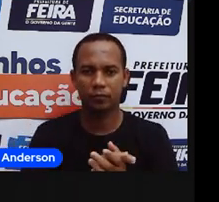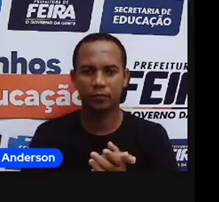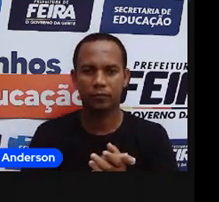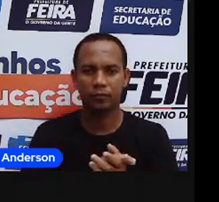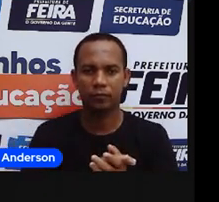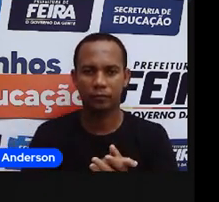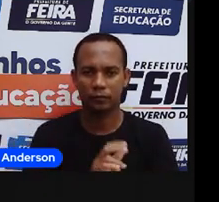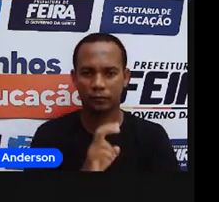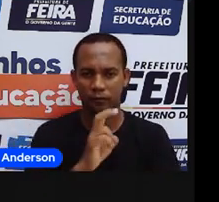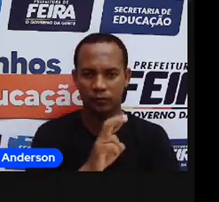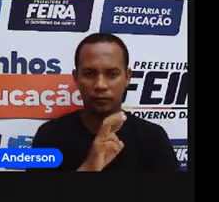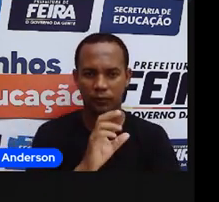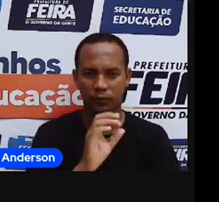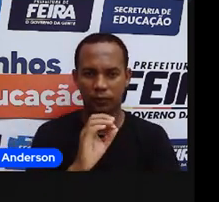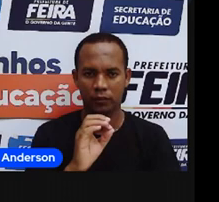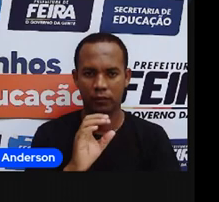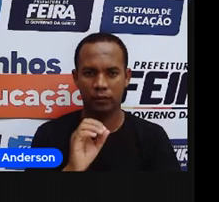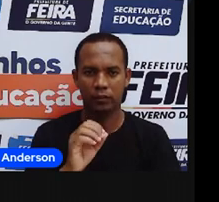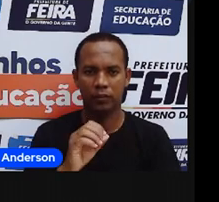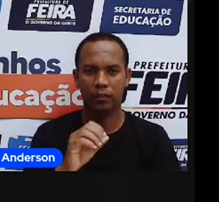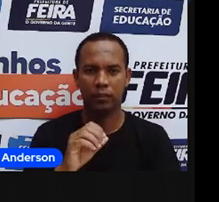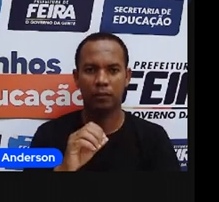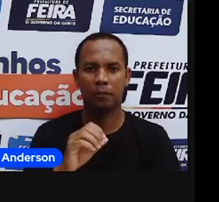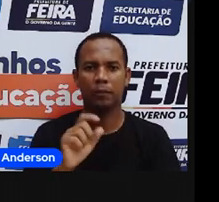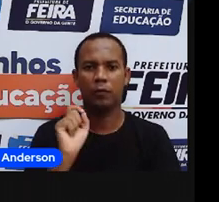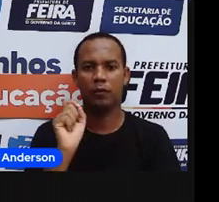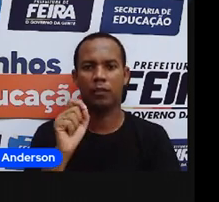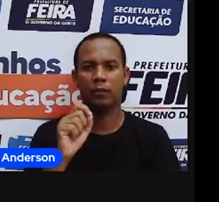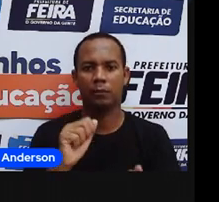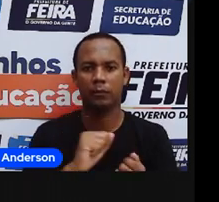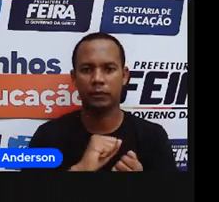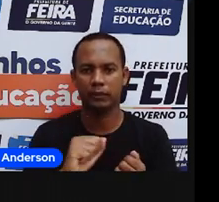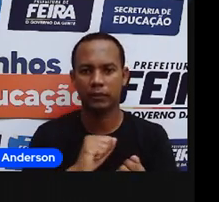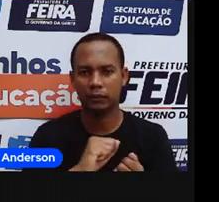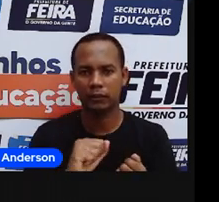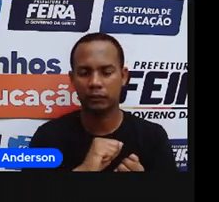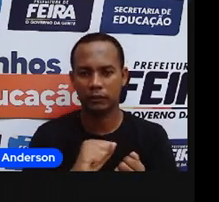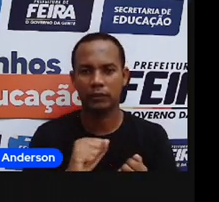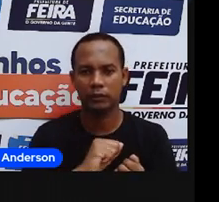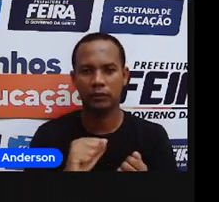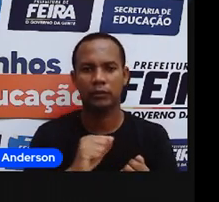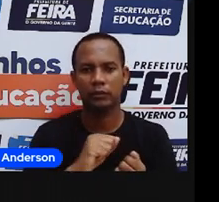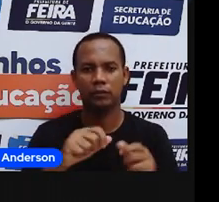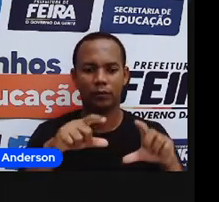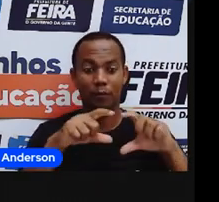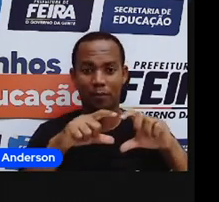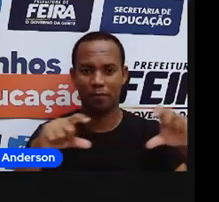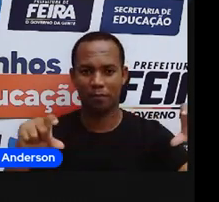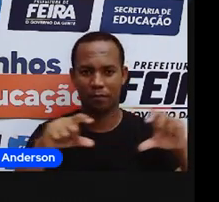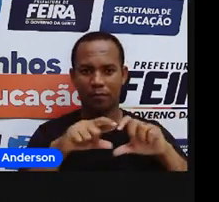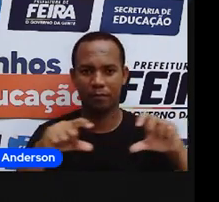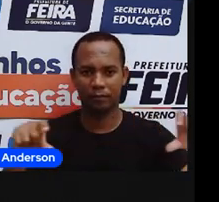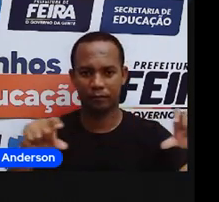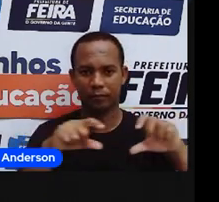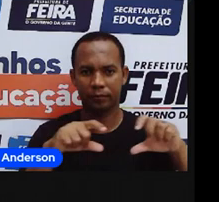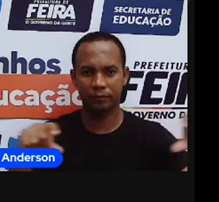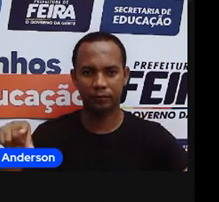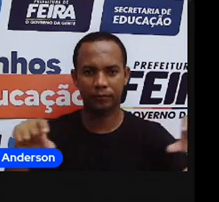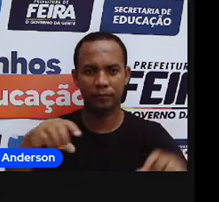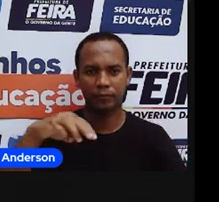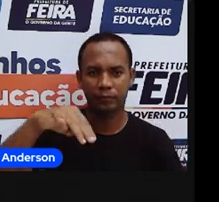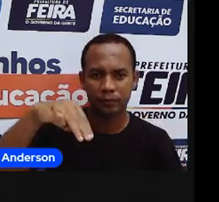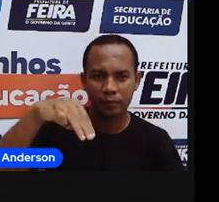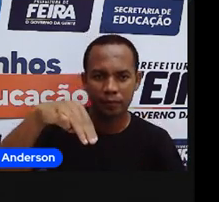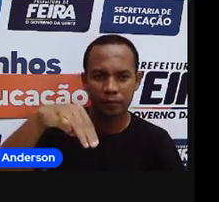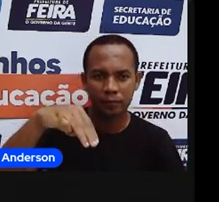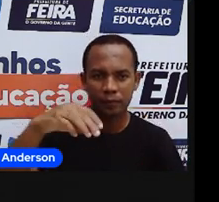gramas de mandioca ralada crua. Nesse caso aí que ele fala mandioca, a gente, é o aipim, tá? A